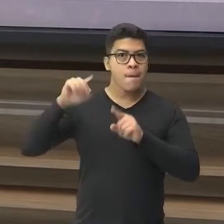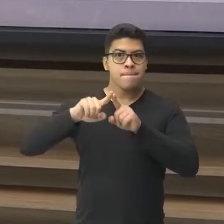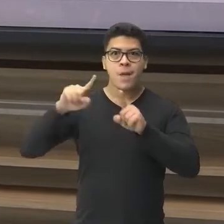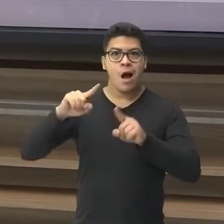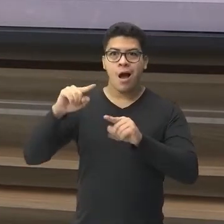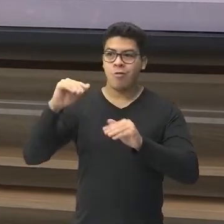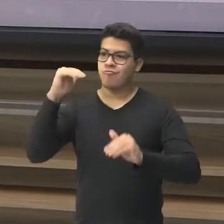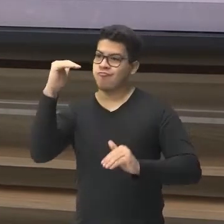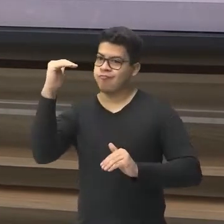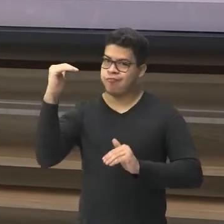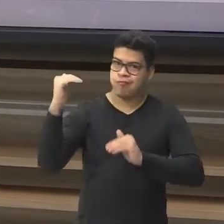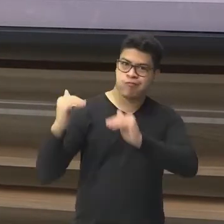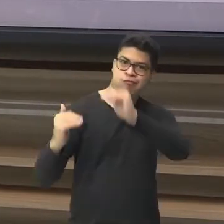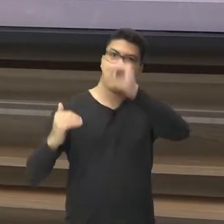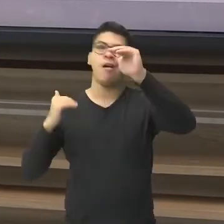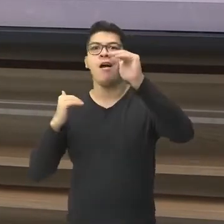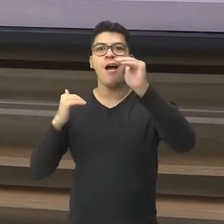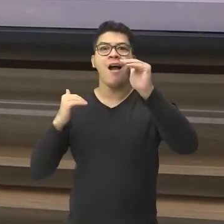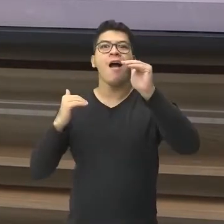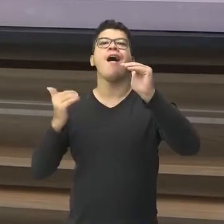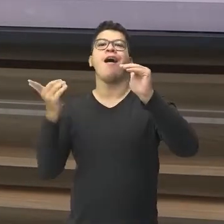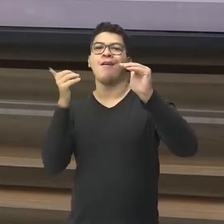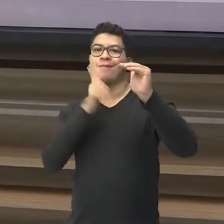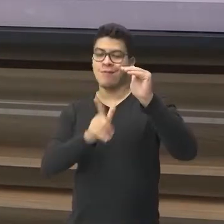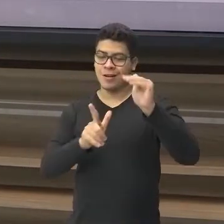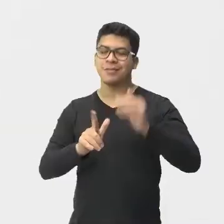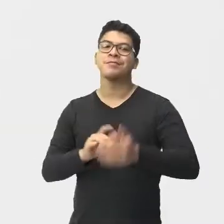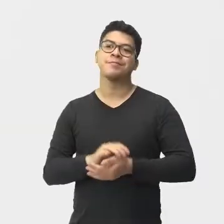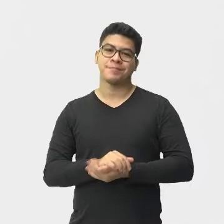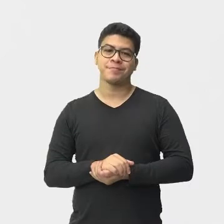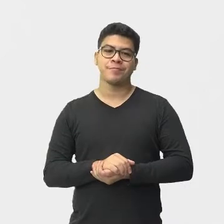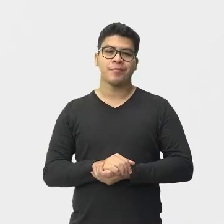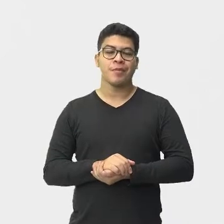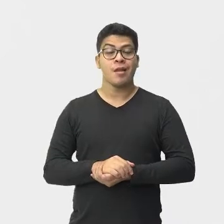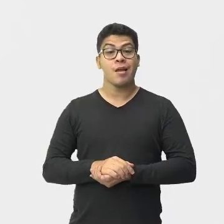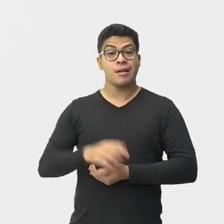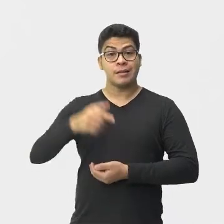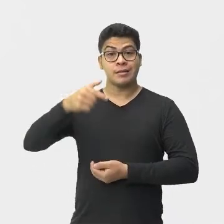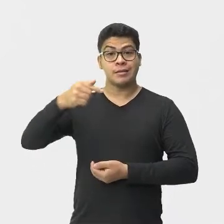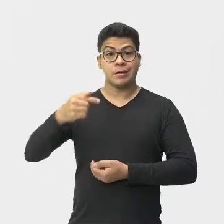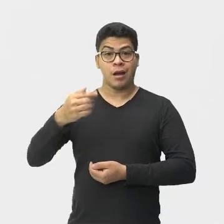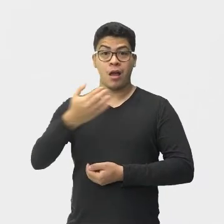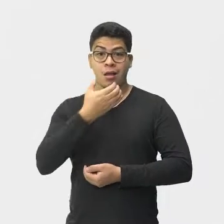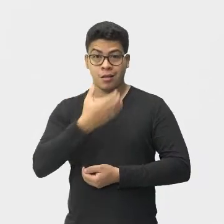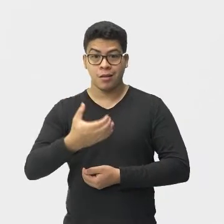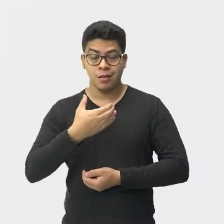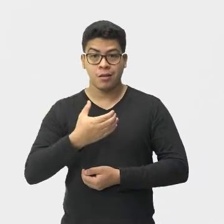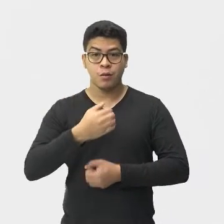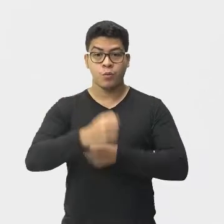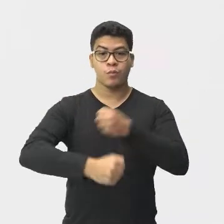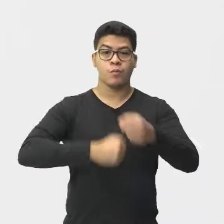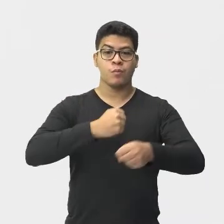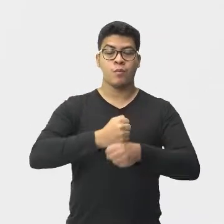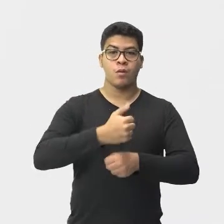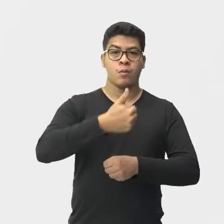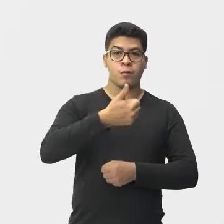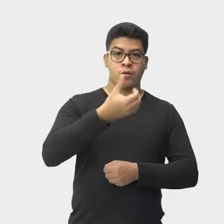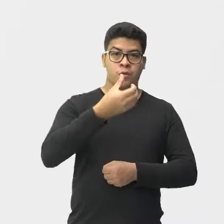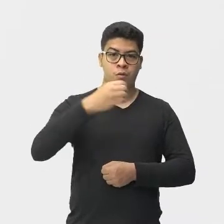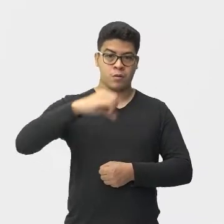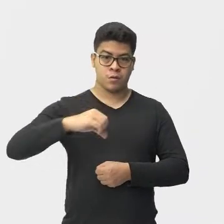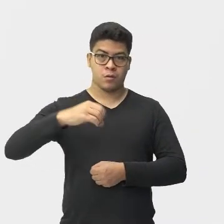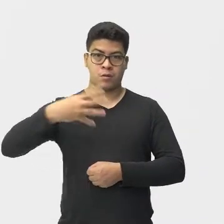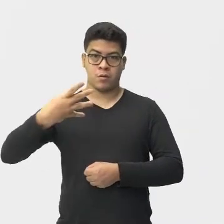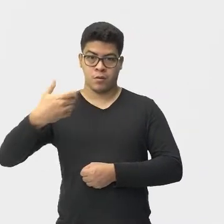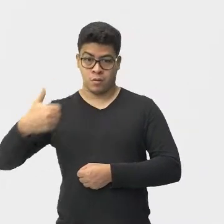dos alemães. Mas aí o jogo vira, né? Vamos ver aqui que em 7 de dezembro de 1941, o Japão vai